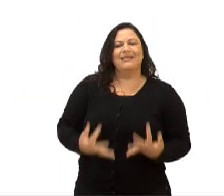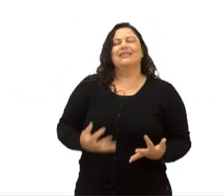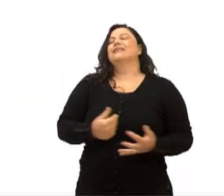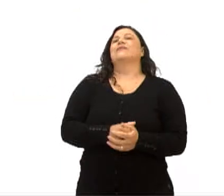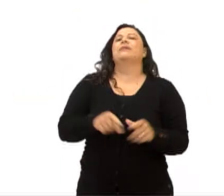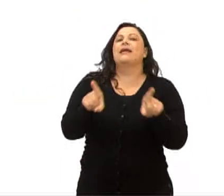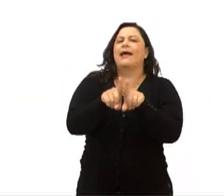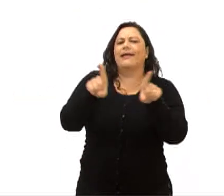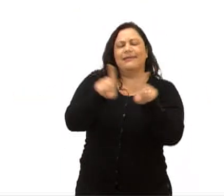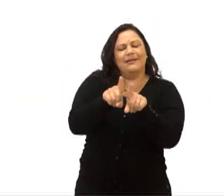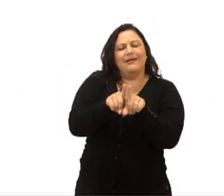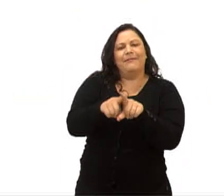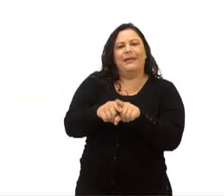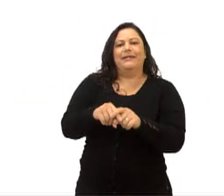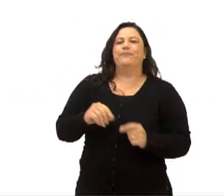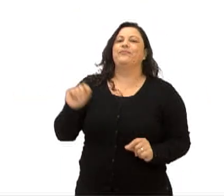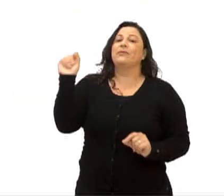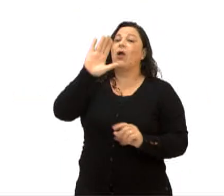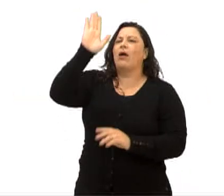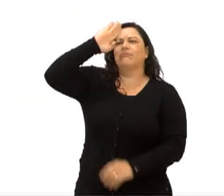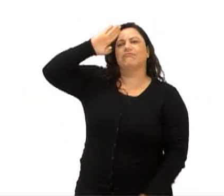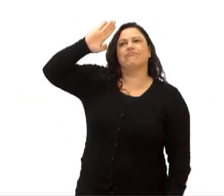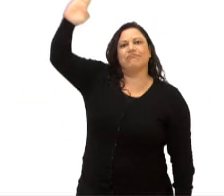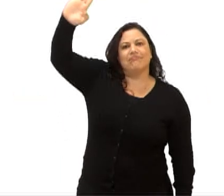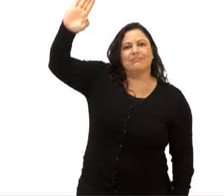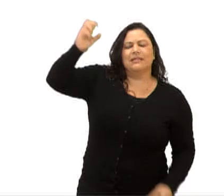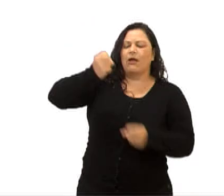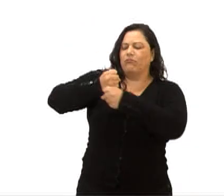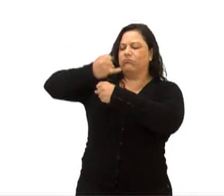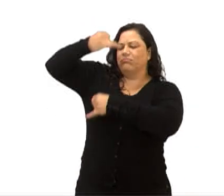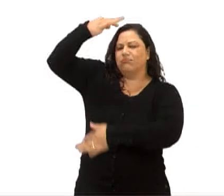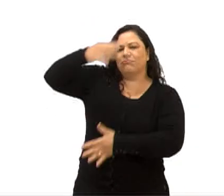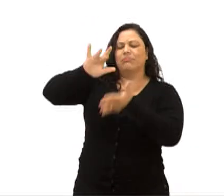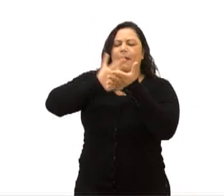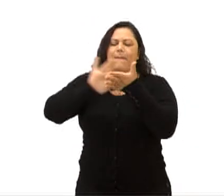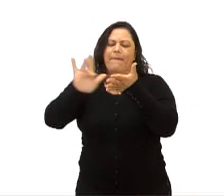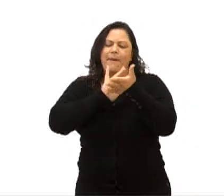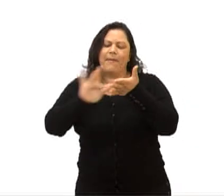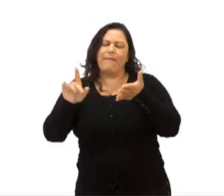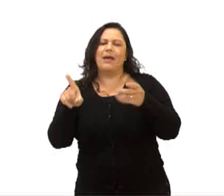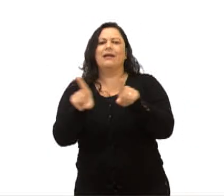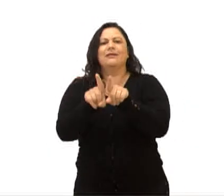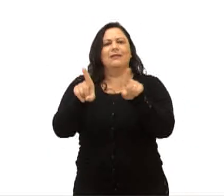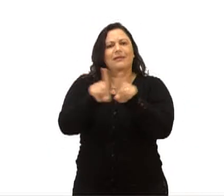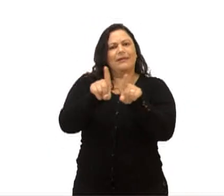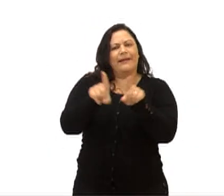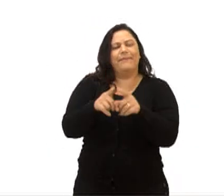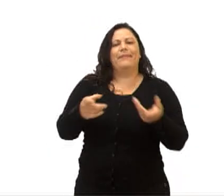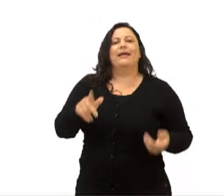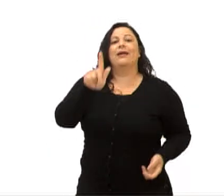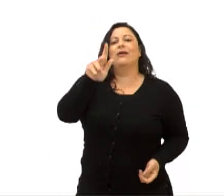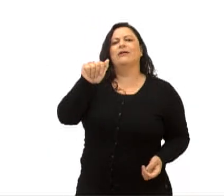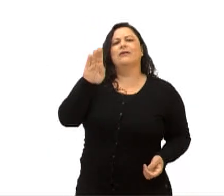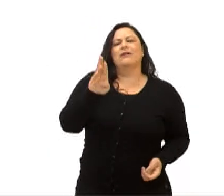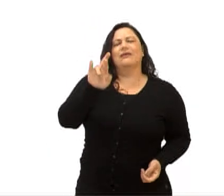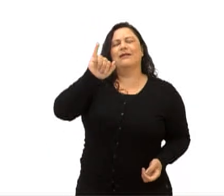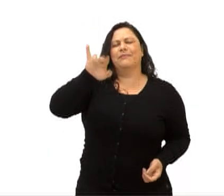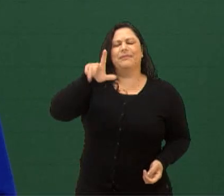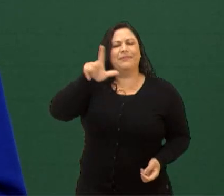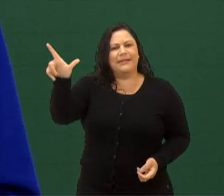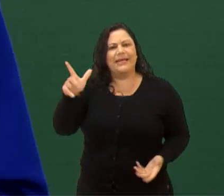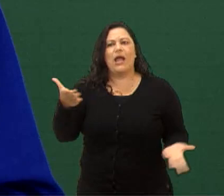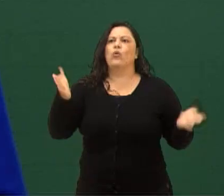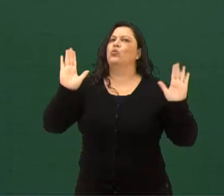Rodrigues, aí pediu mandar um salve para você, né? Também o Gabriel Matos, do Colégio Estadual Santa Cândida, né? Já